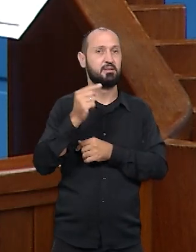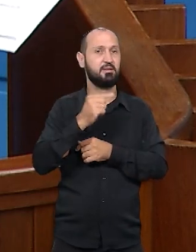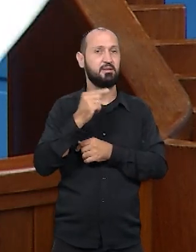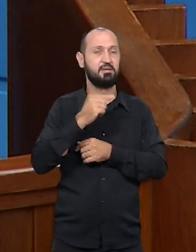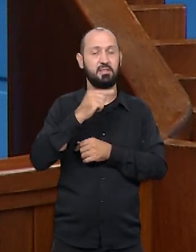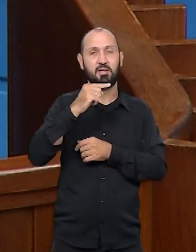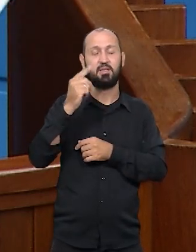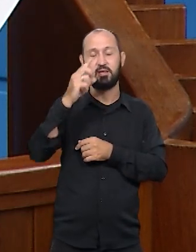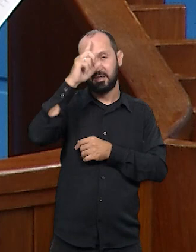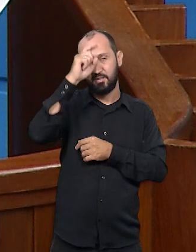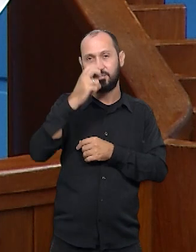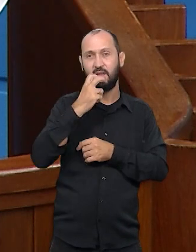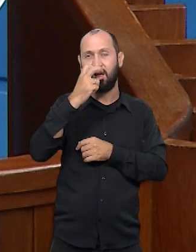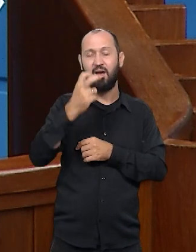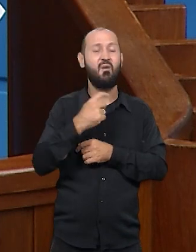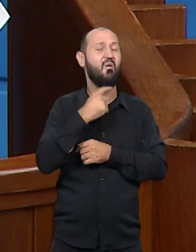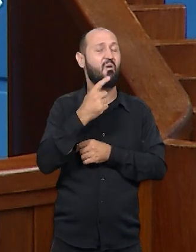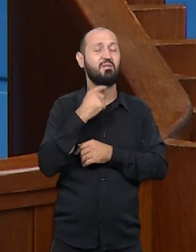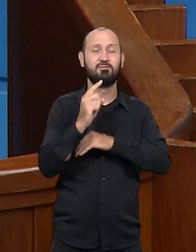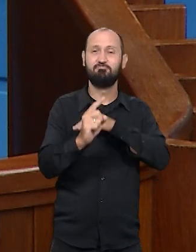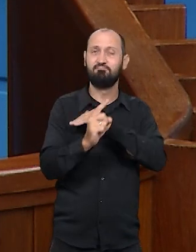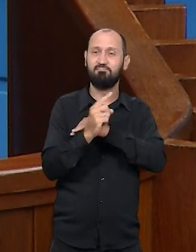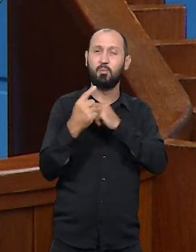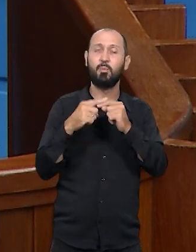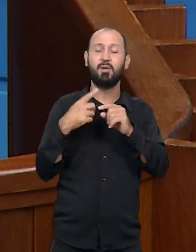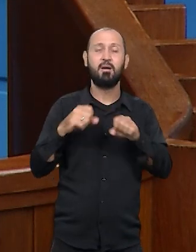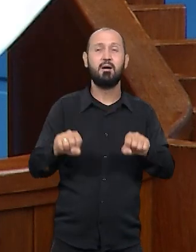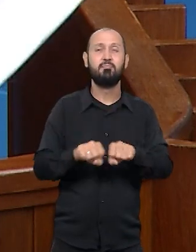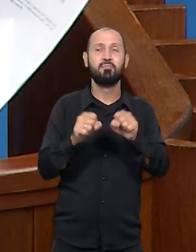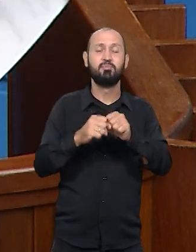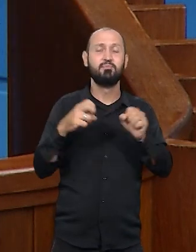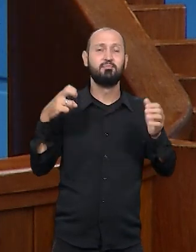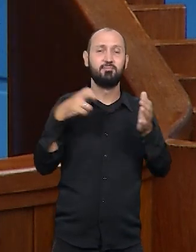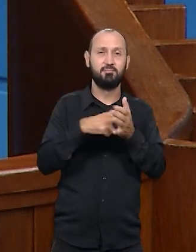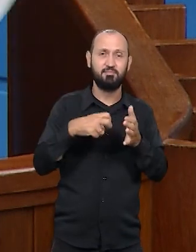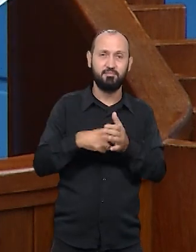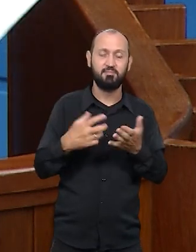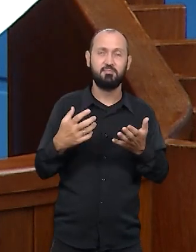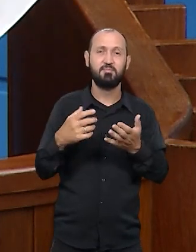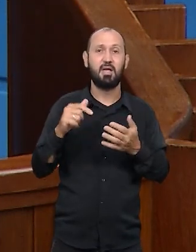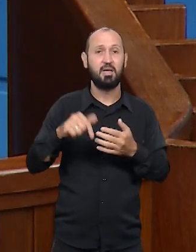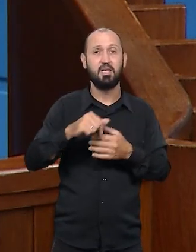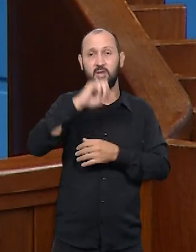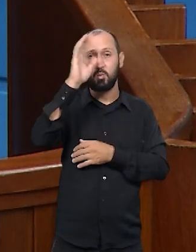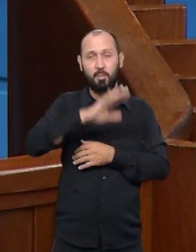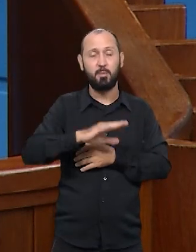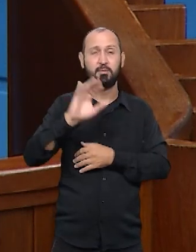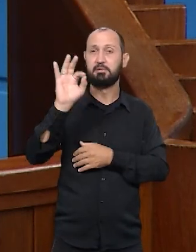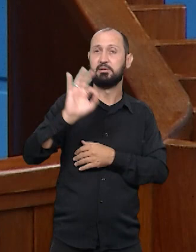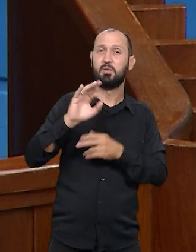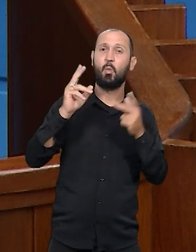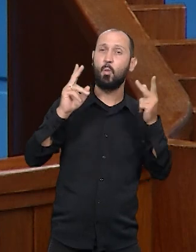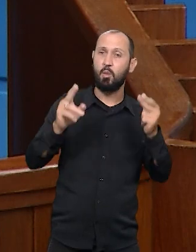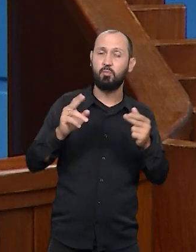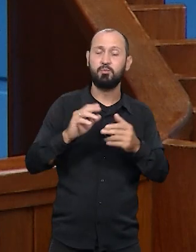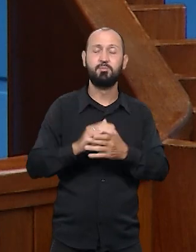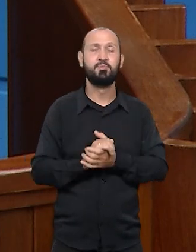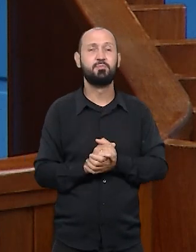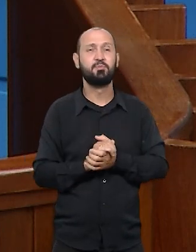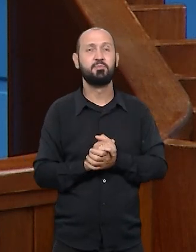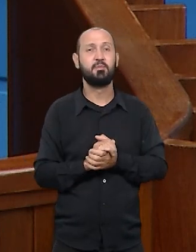do trauma sei que a santa casa não consegue atender a demanda tão grande que é que é o alto índice de pessoas que se acidenta em Campo Grande